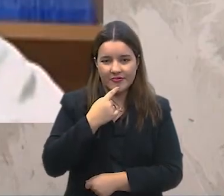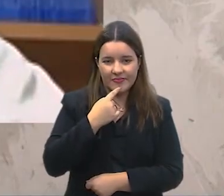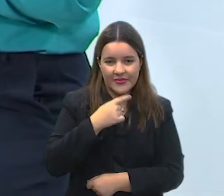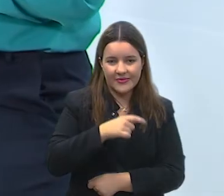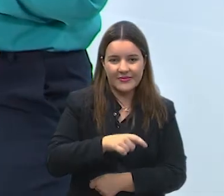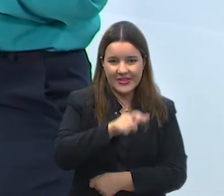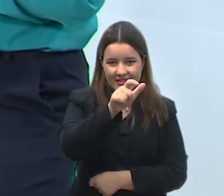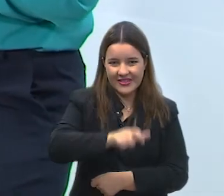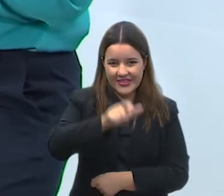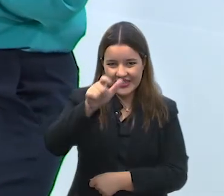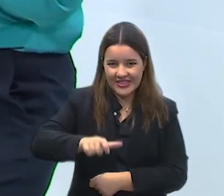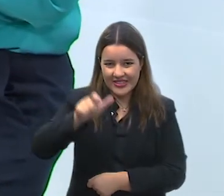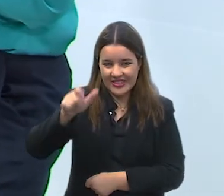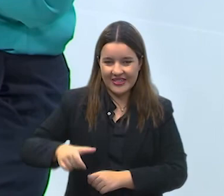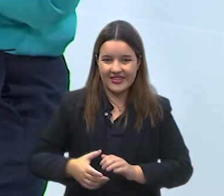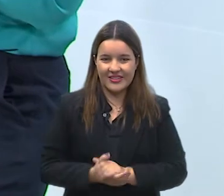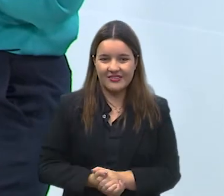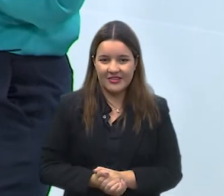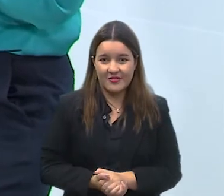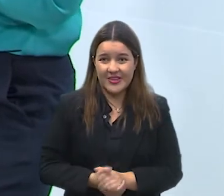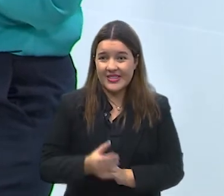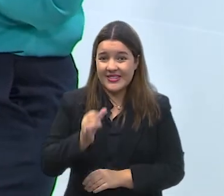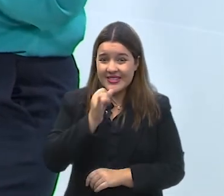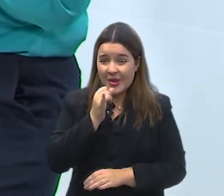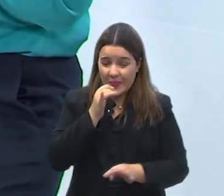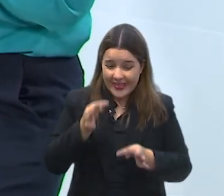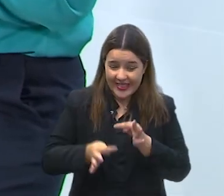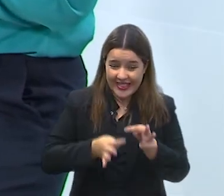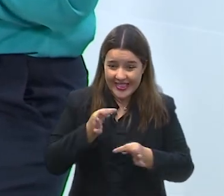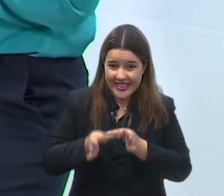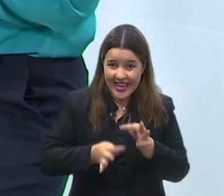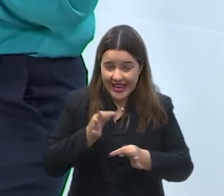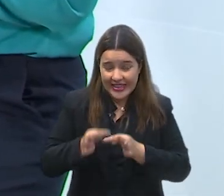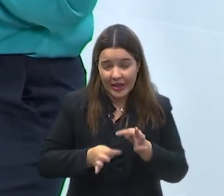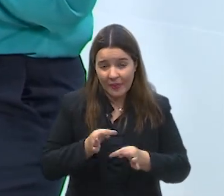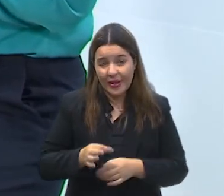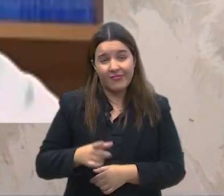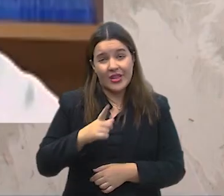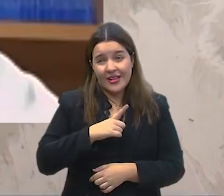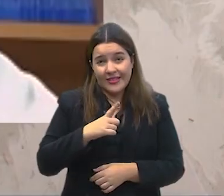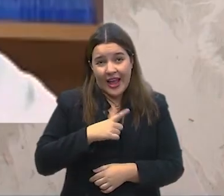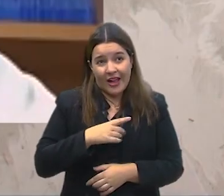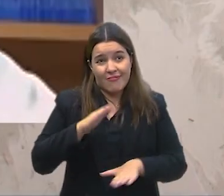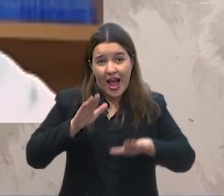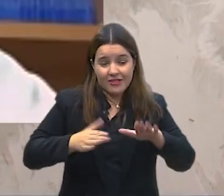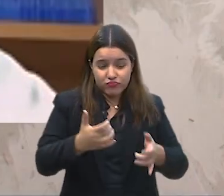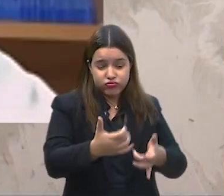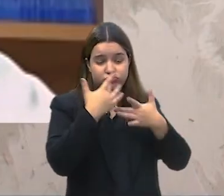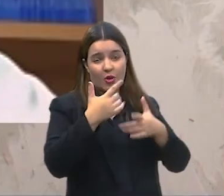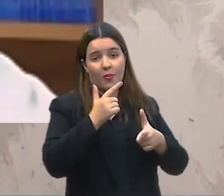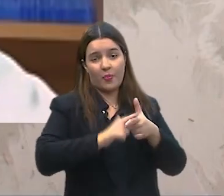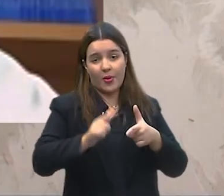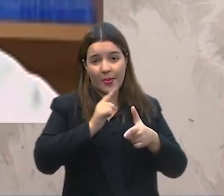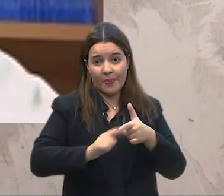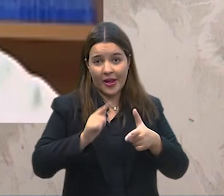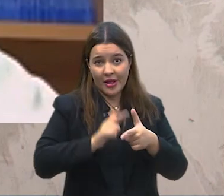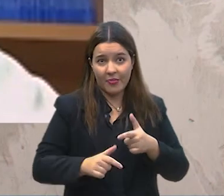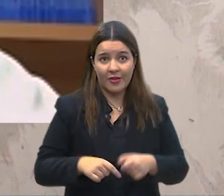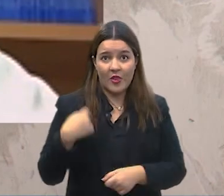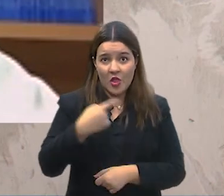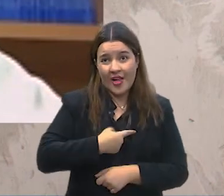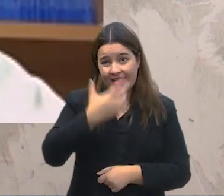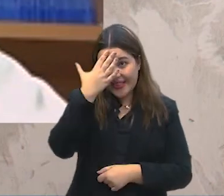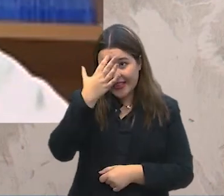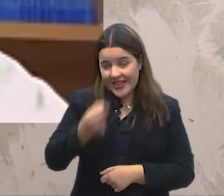dizer. Entendo, doutor. Nenhuma intervenção é isenta de efeitos colaterais. Então, a gente, quando vai fazer uma intervenção